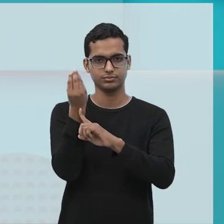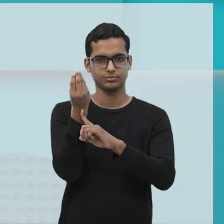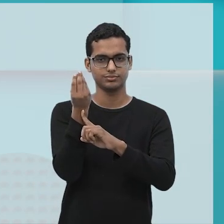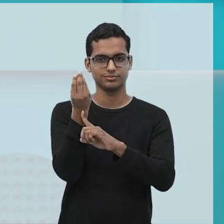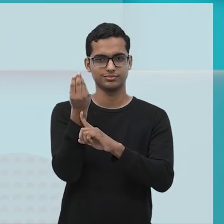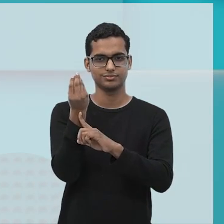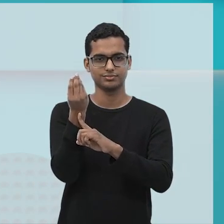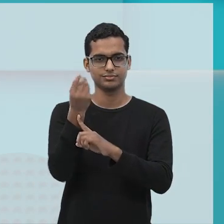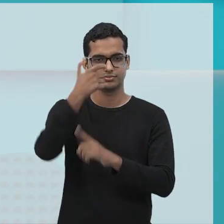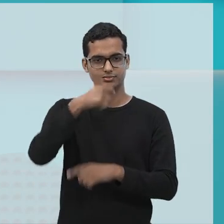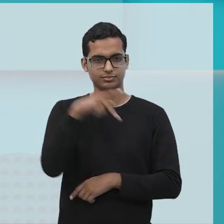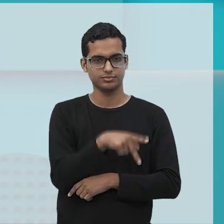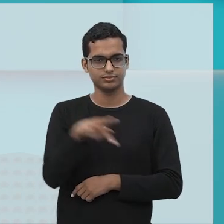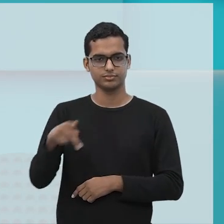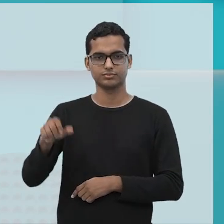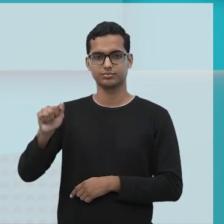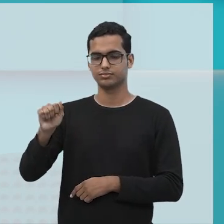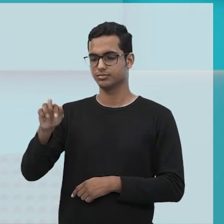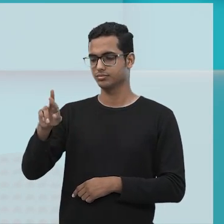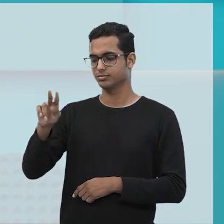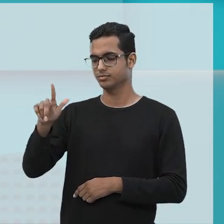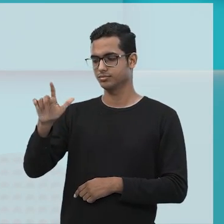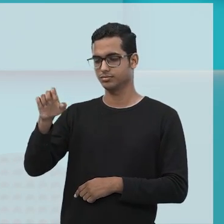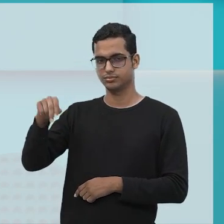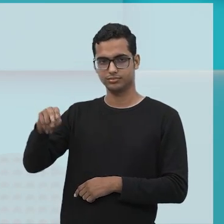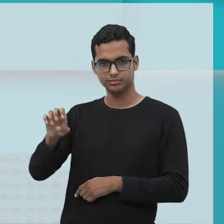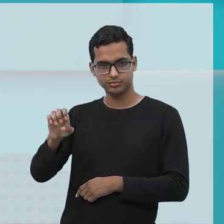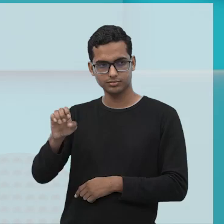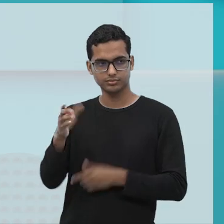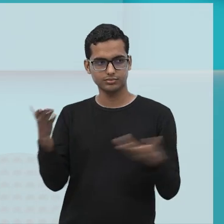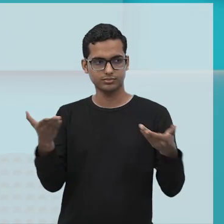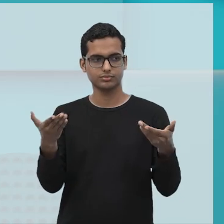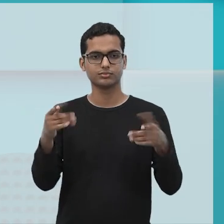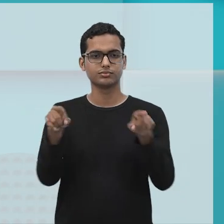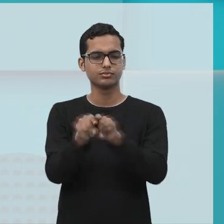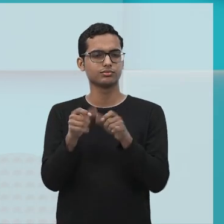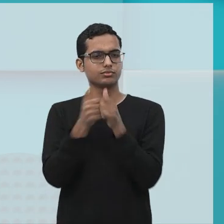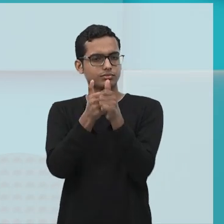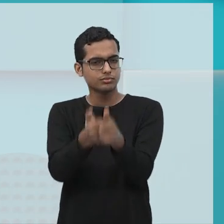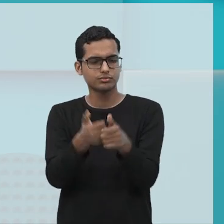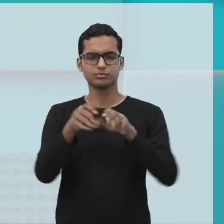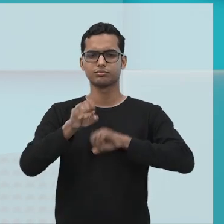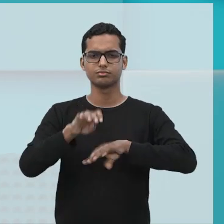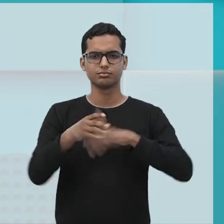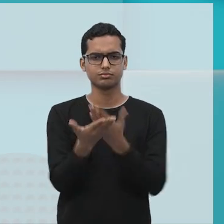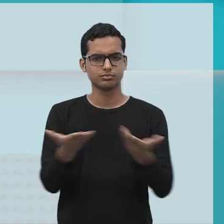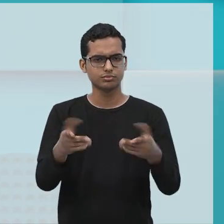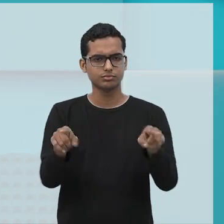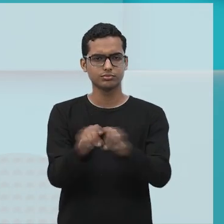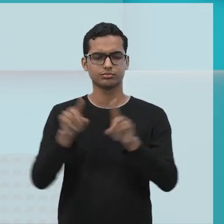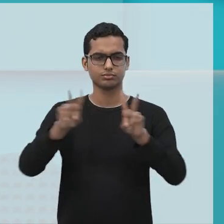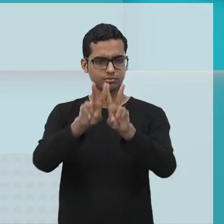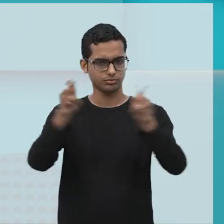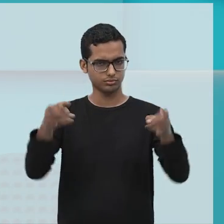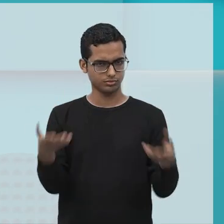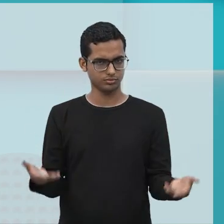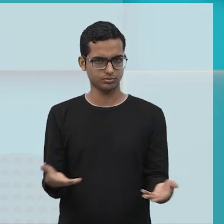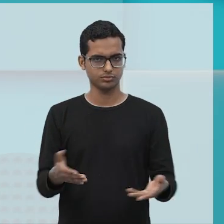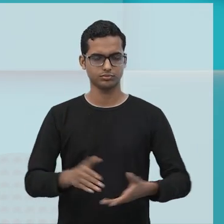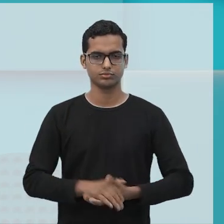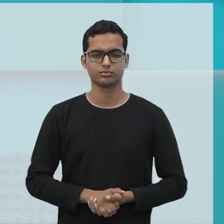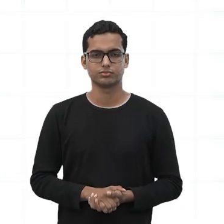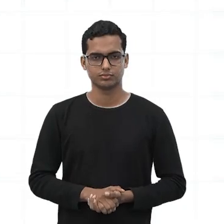a professora Arlene Azulay e vou acompanhá-los nesta aula que tem como objeto de conhecimento